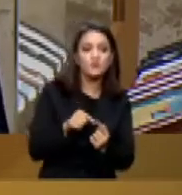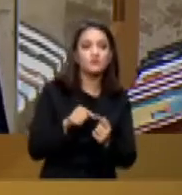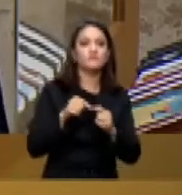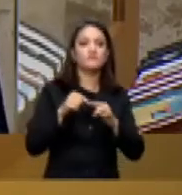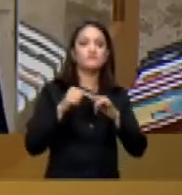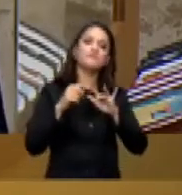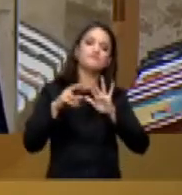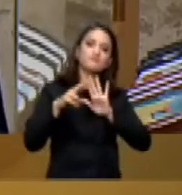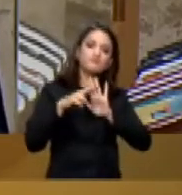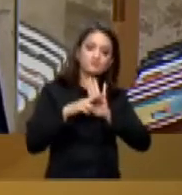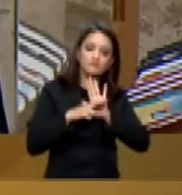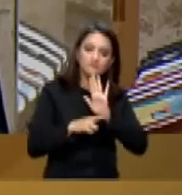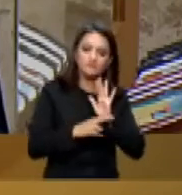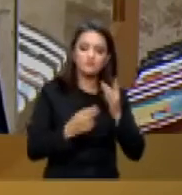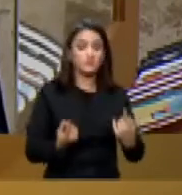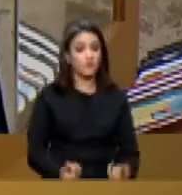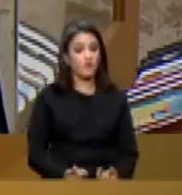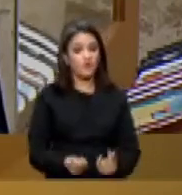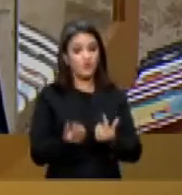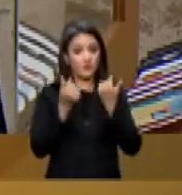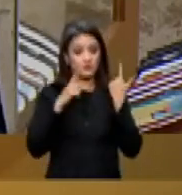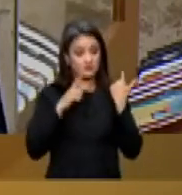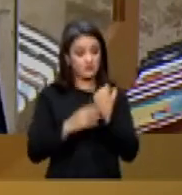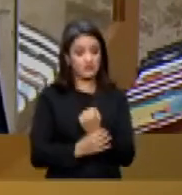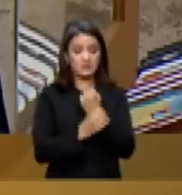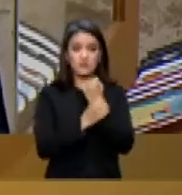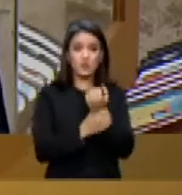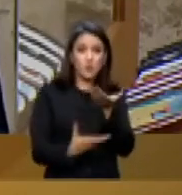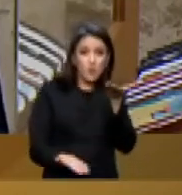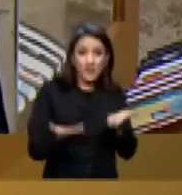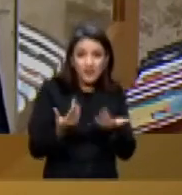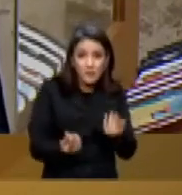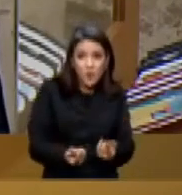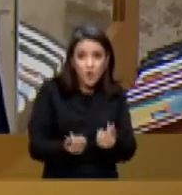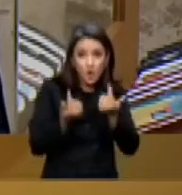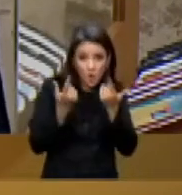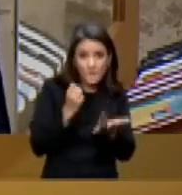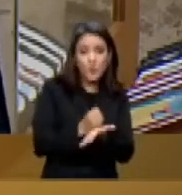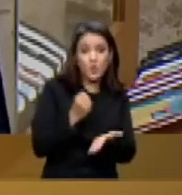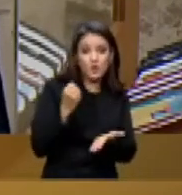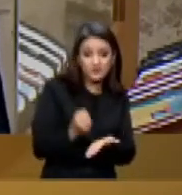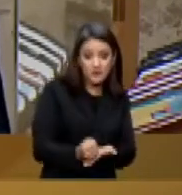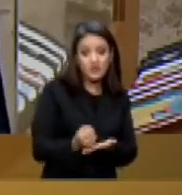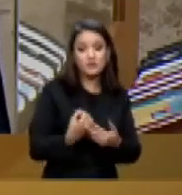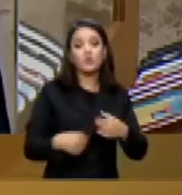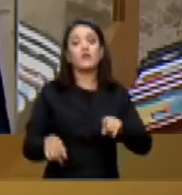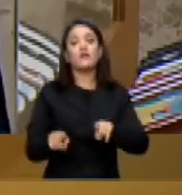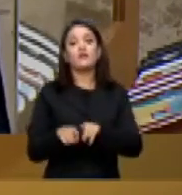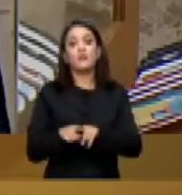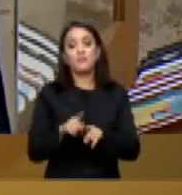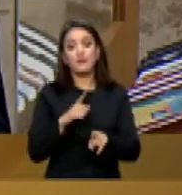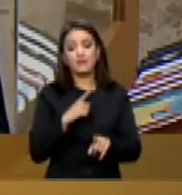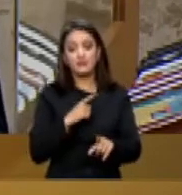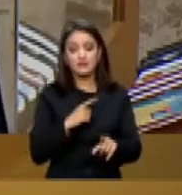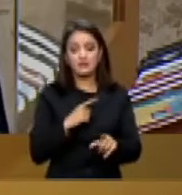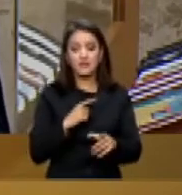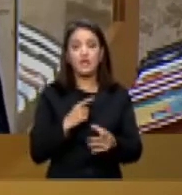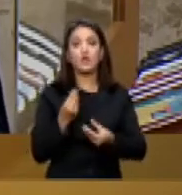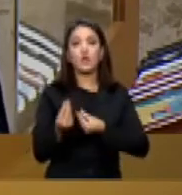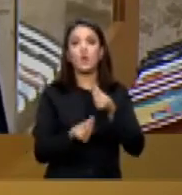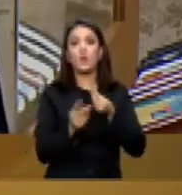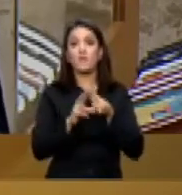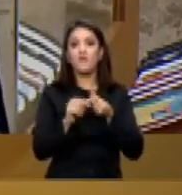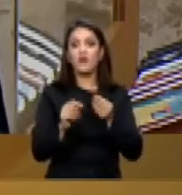regulação definir tarifas que assegurem tanto o equilíbrio econômico e financeiro dos contratos quanto a modicidade